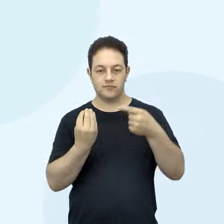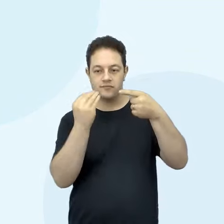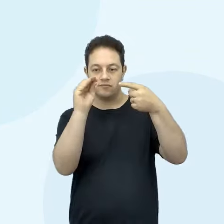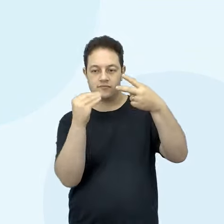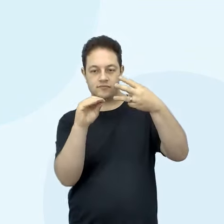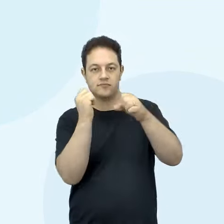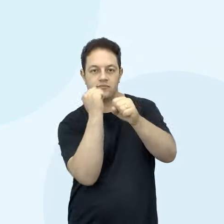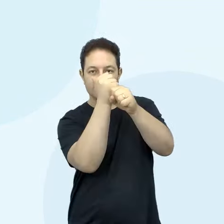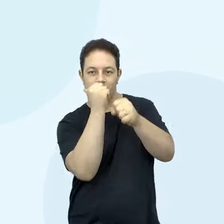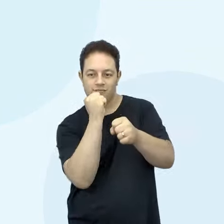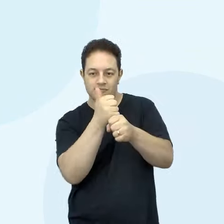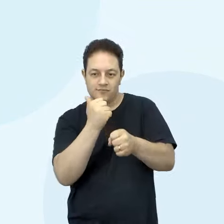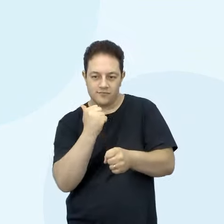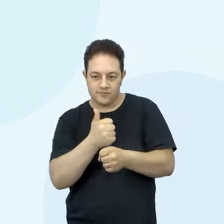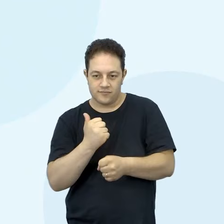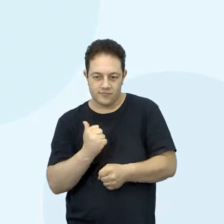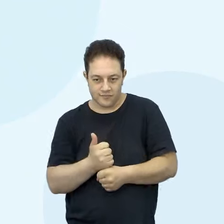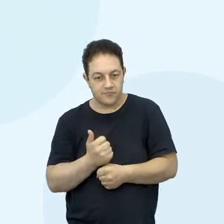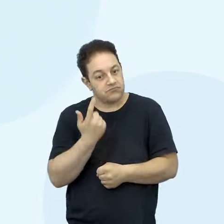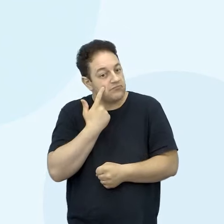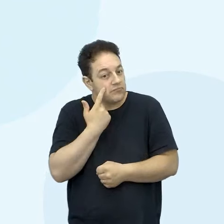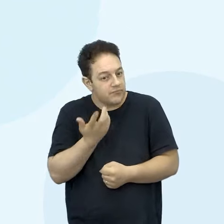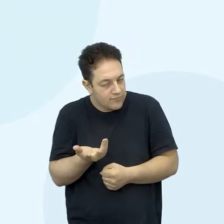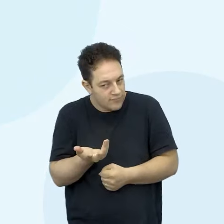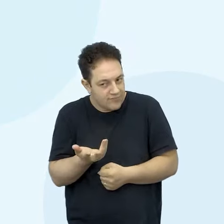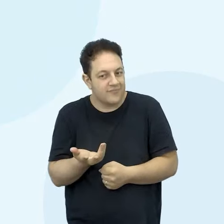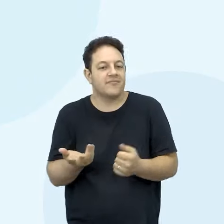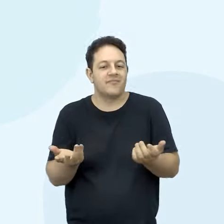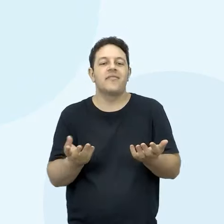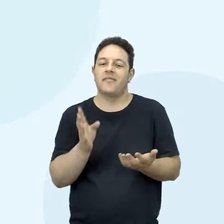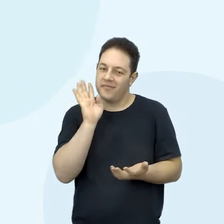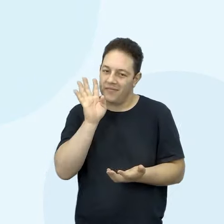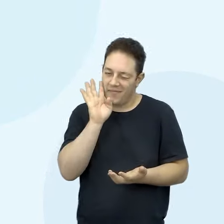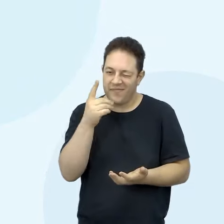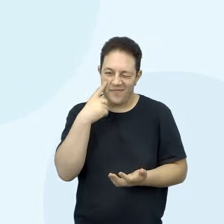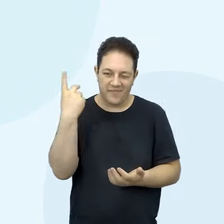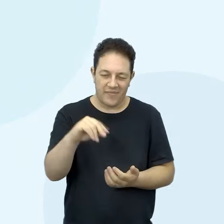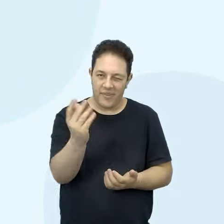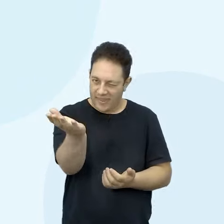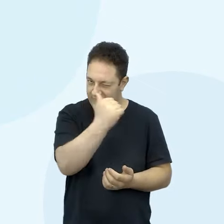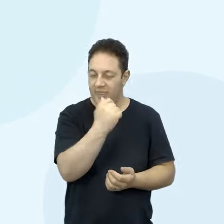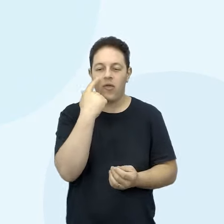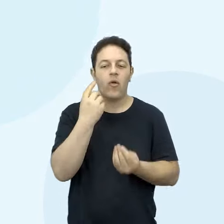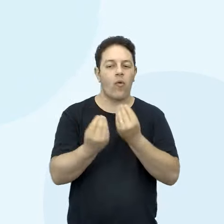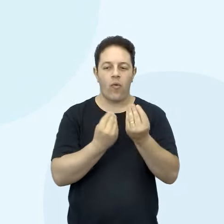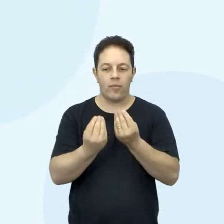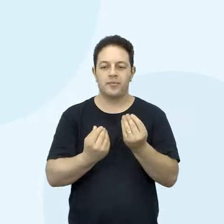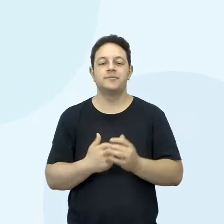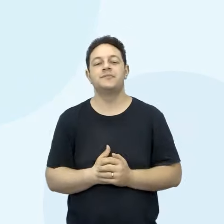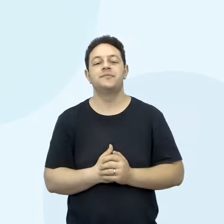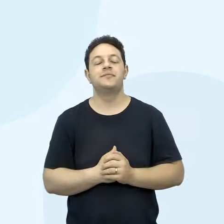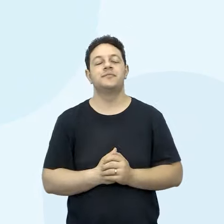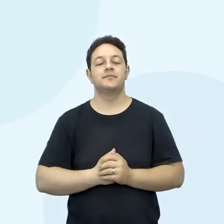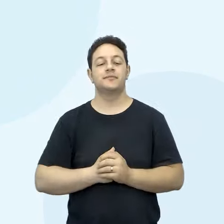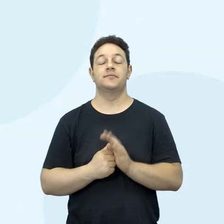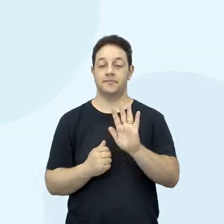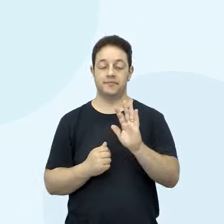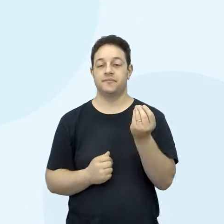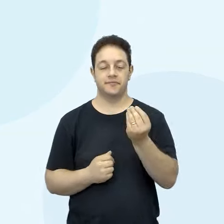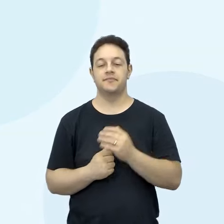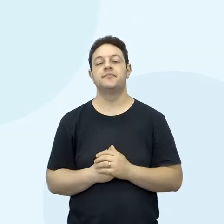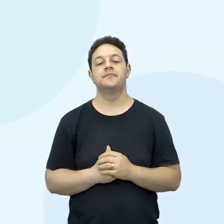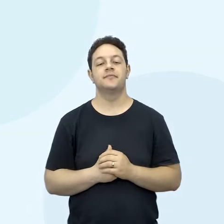que a gente tem da lâmpada incandescente. Ora, por que não? O que você acha da ideia? Vamos lá? Então, olha só, eu posso fazer assim, ó.